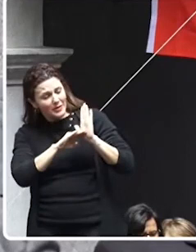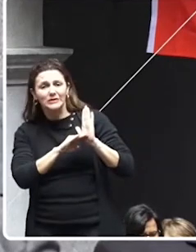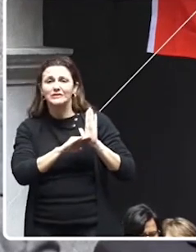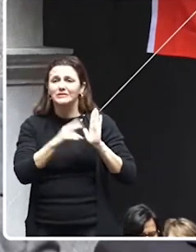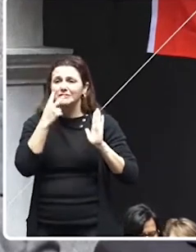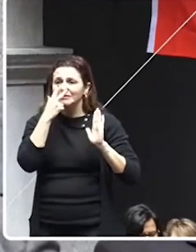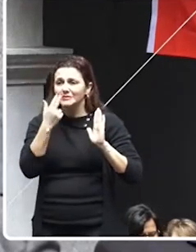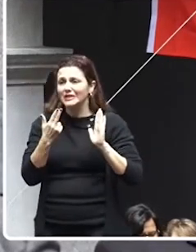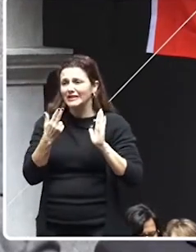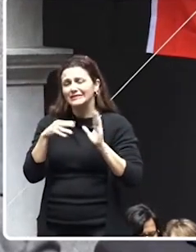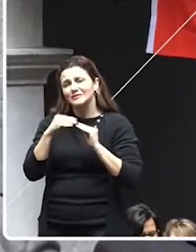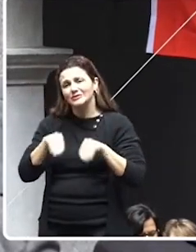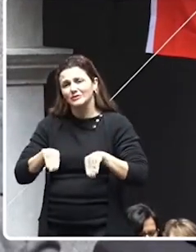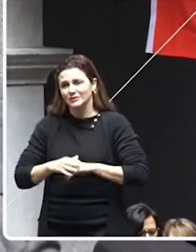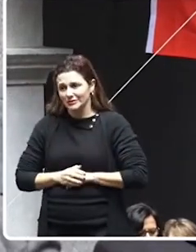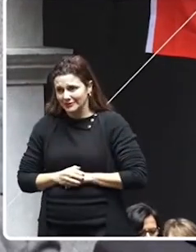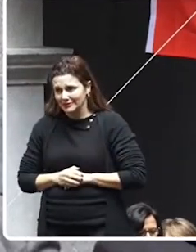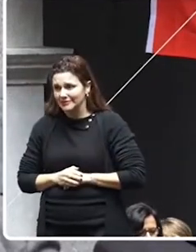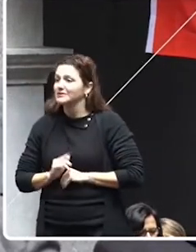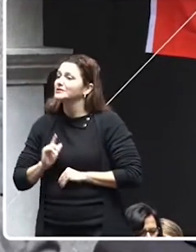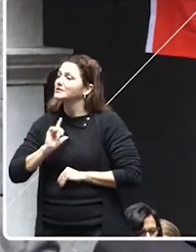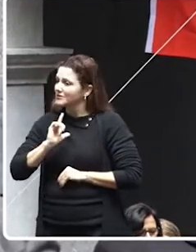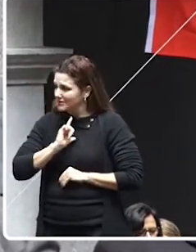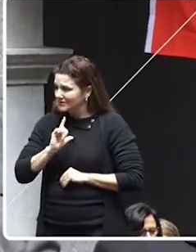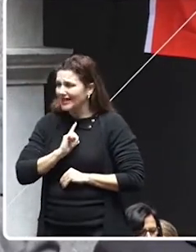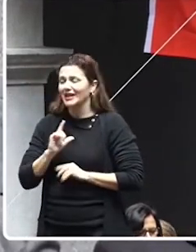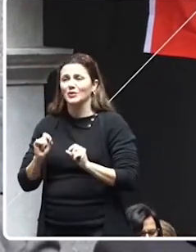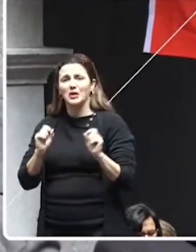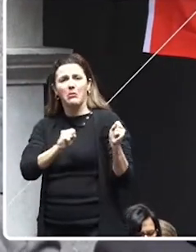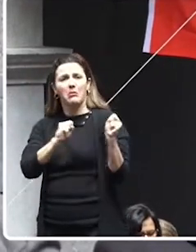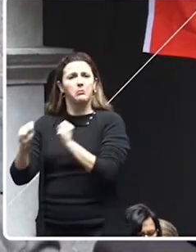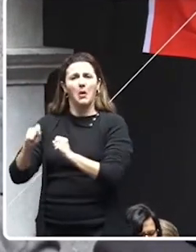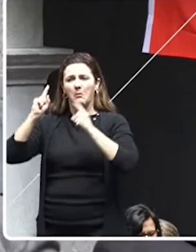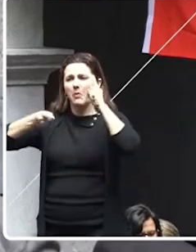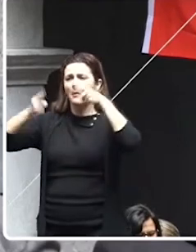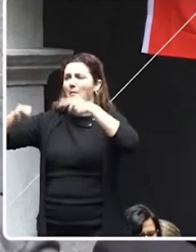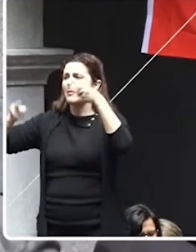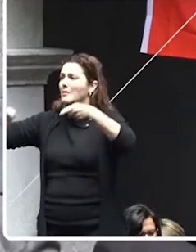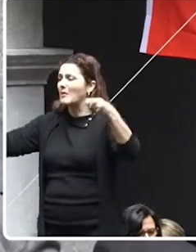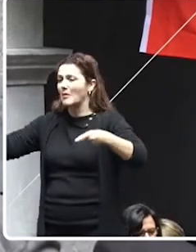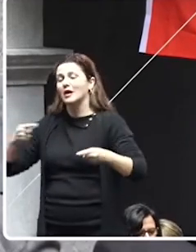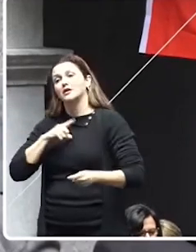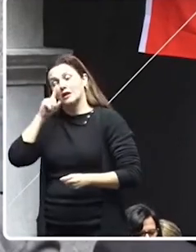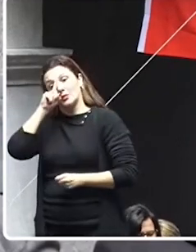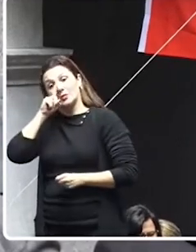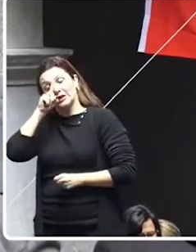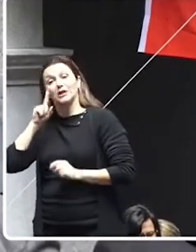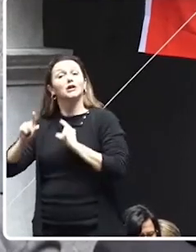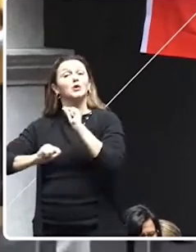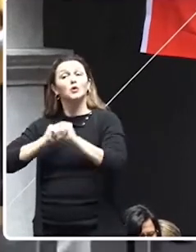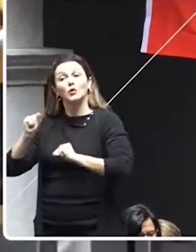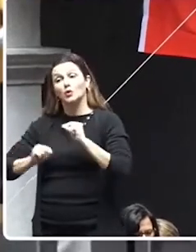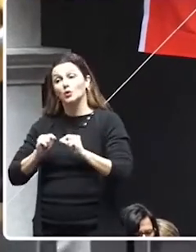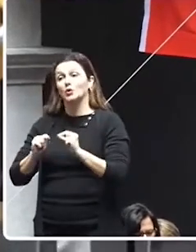Assistimos recentemente desvarios autoritários que puseram em risco a secular